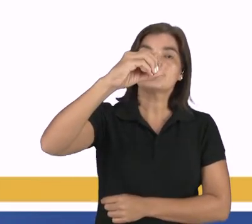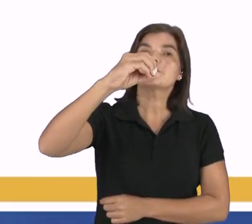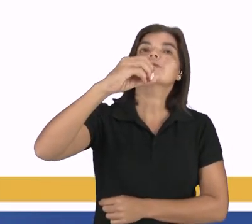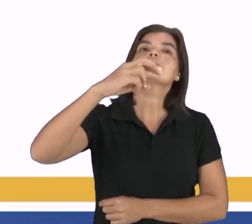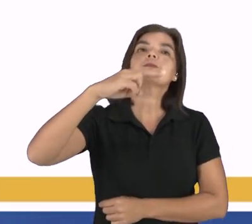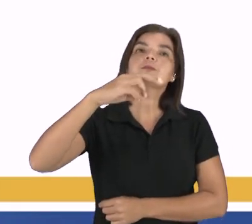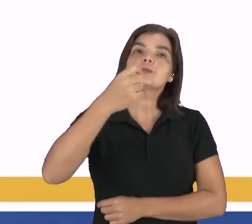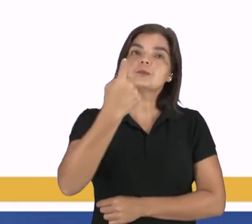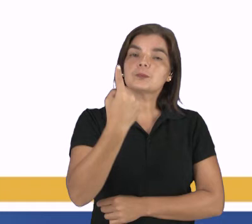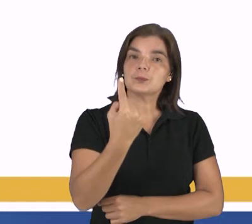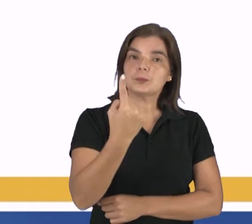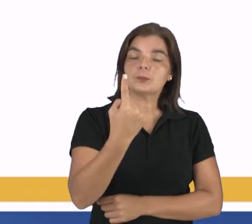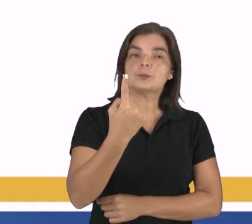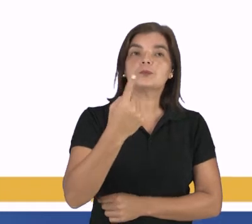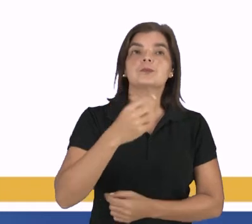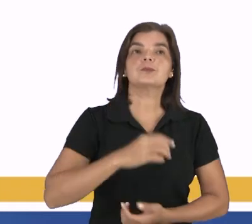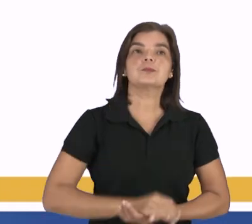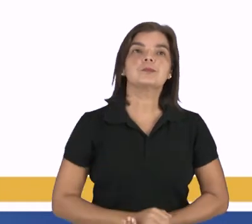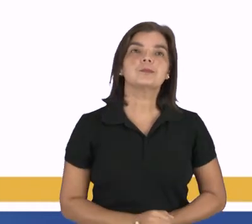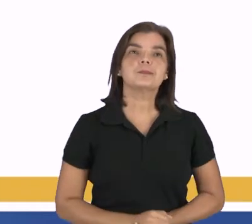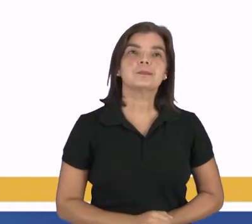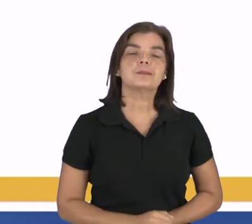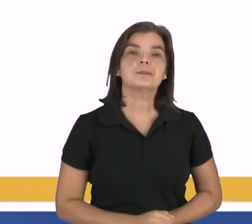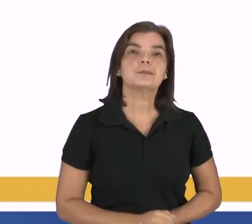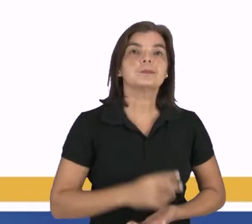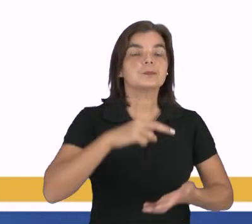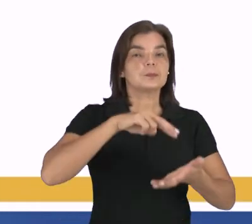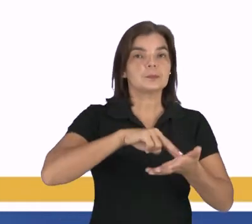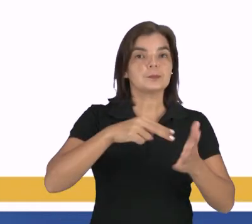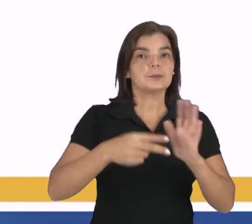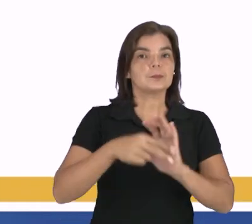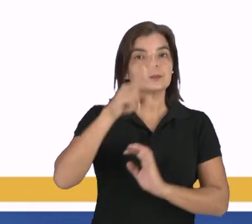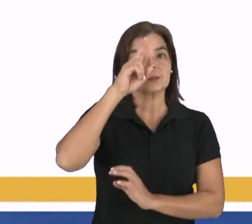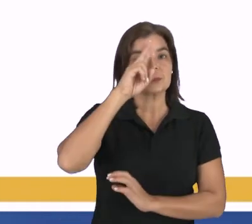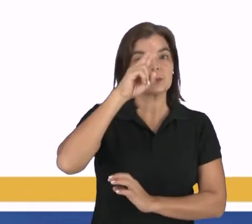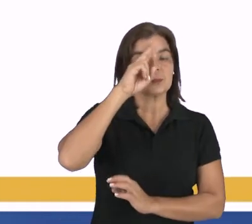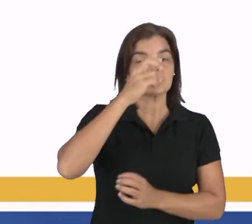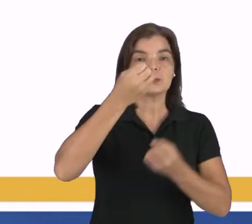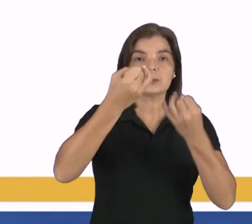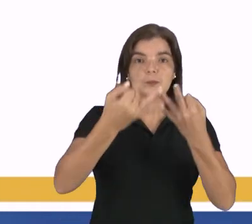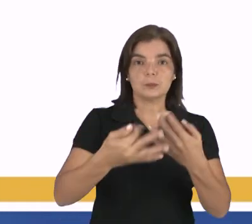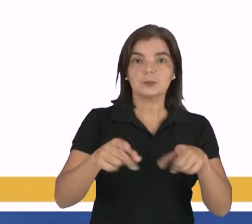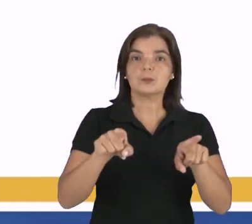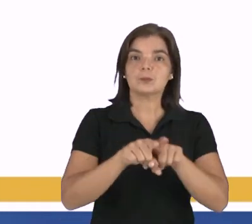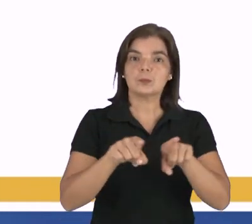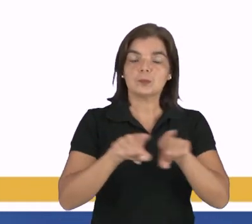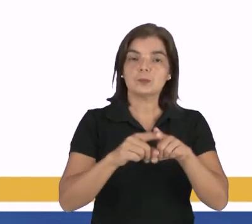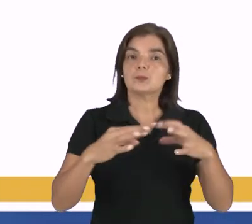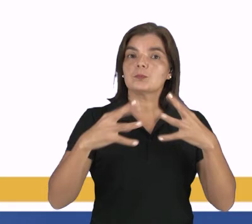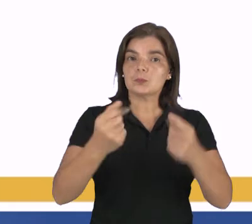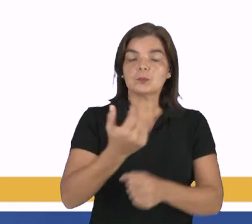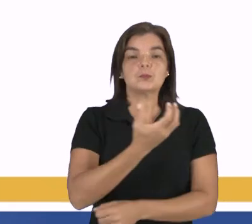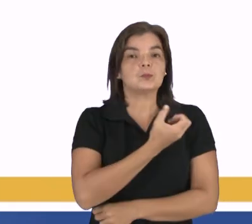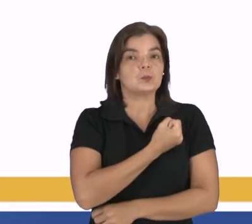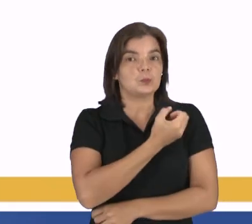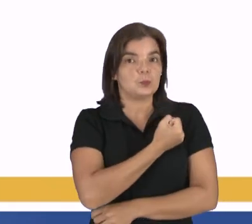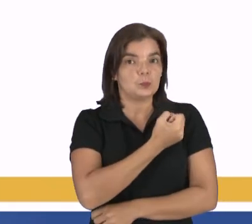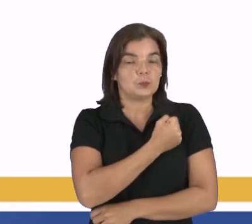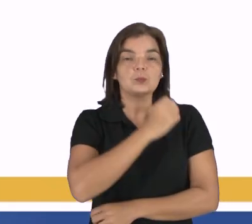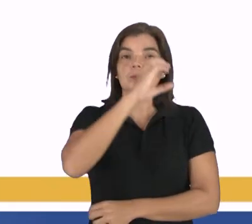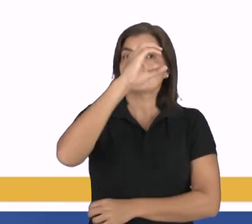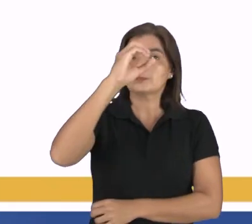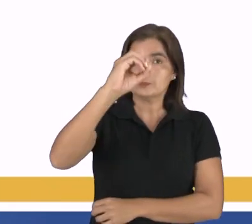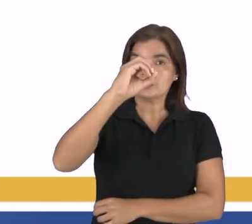nós sabemos que é igual a 1. Ou seja, só lembrar lá do conceito da potenciação, que todo número elevado